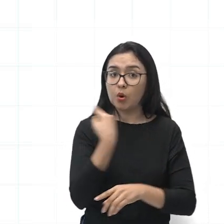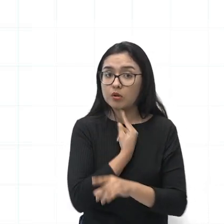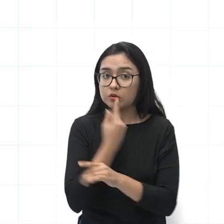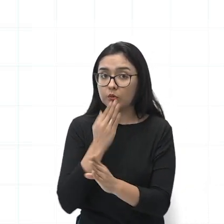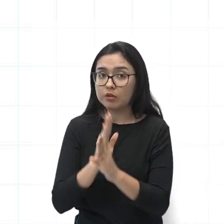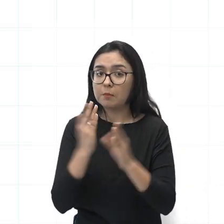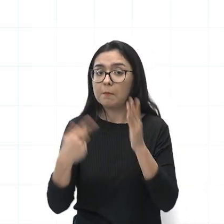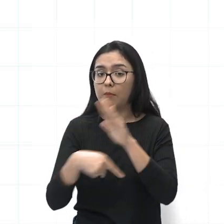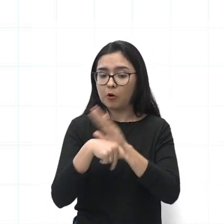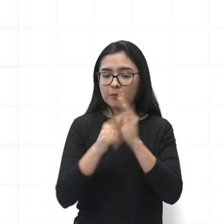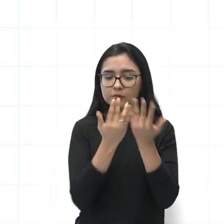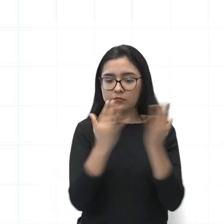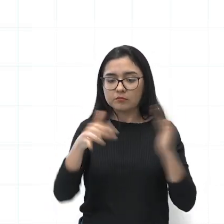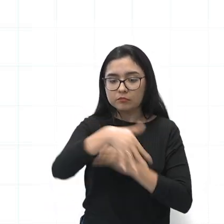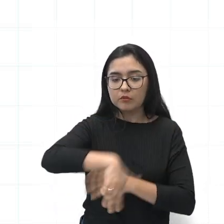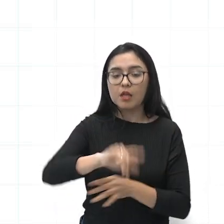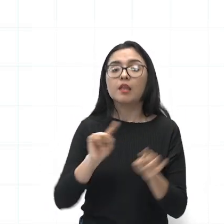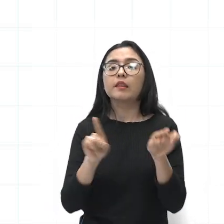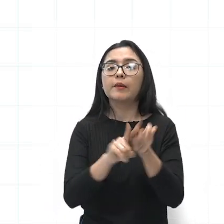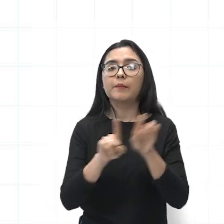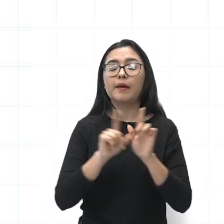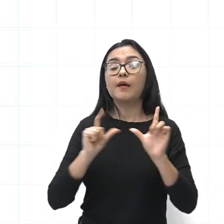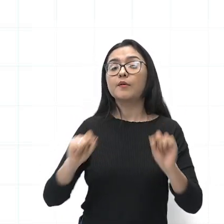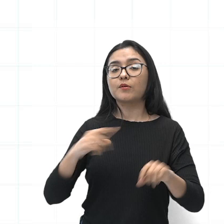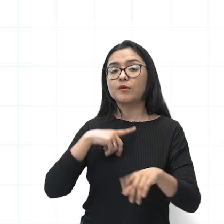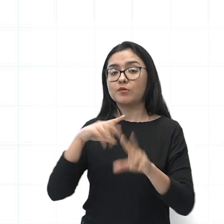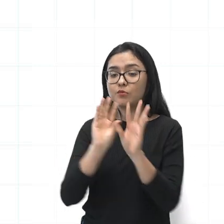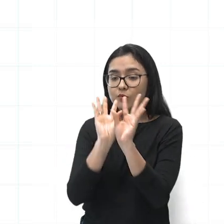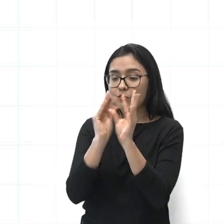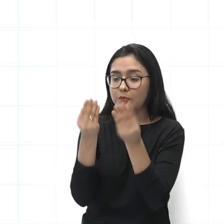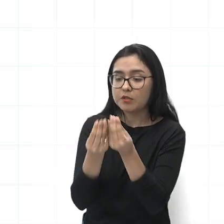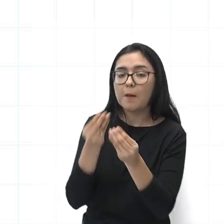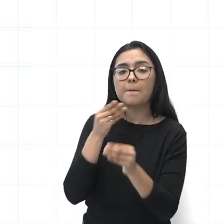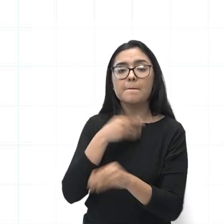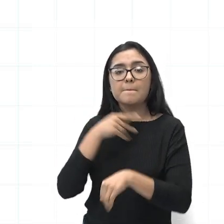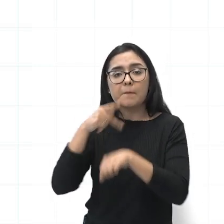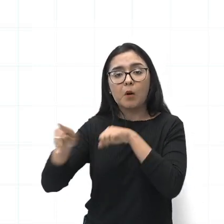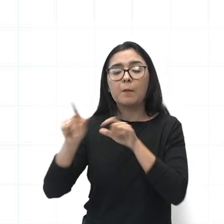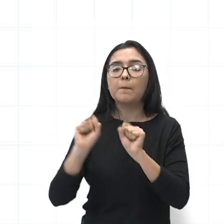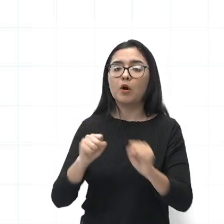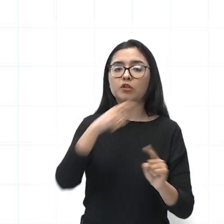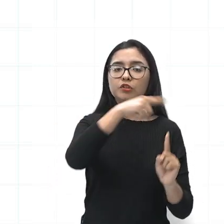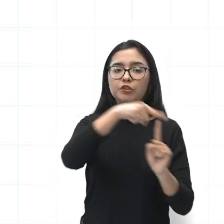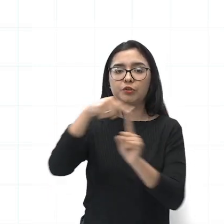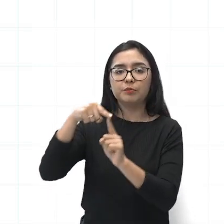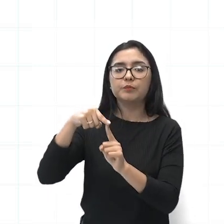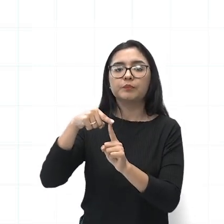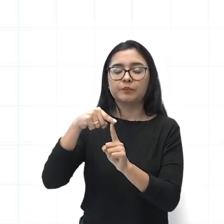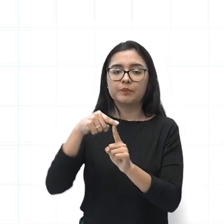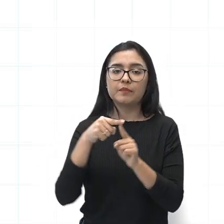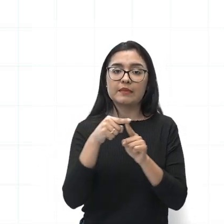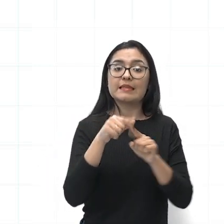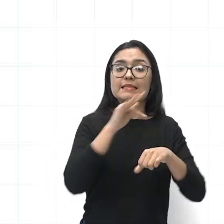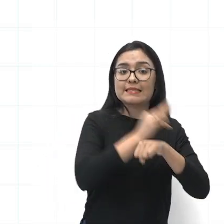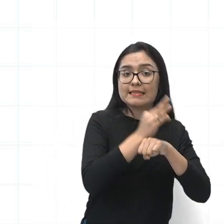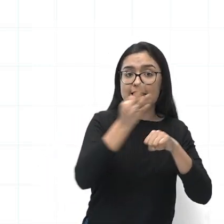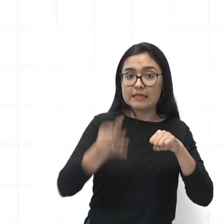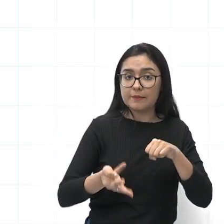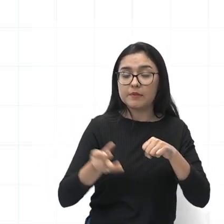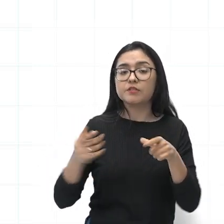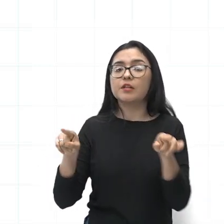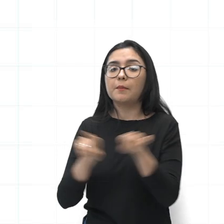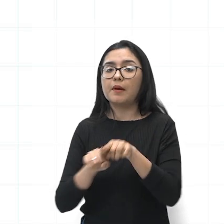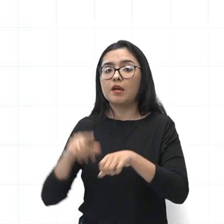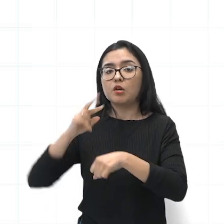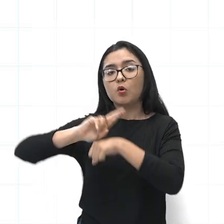na natureza. Lembrando que as substâncias puras, elas podem ser do tipo simples e do